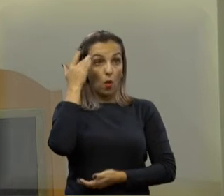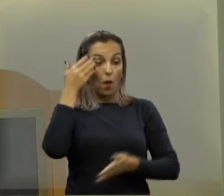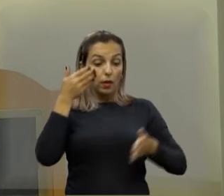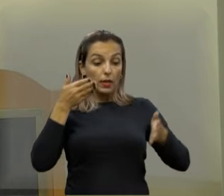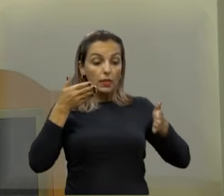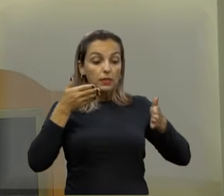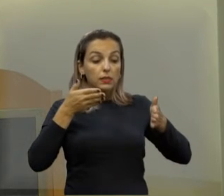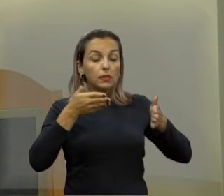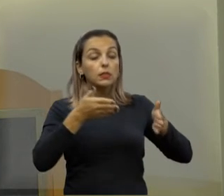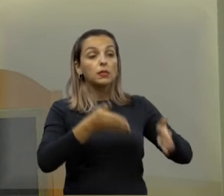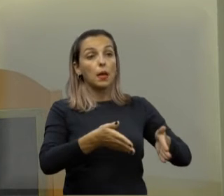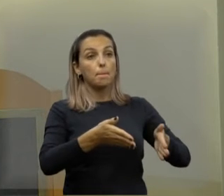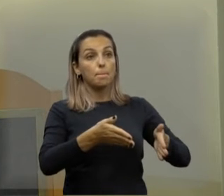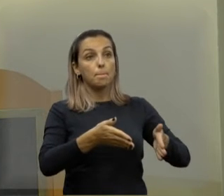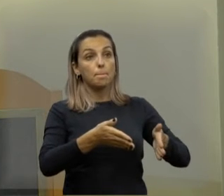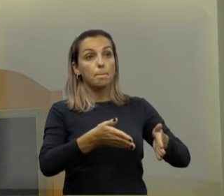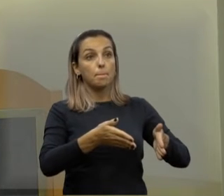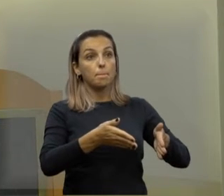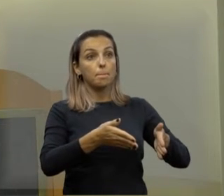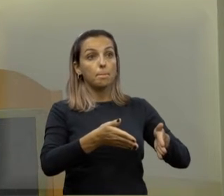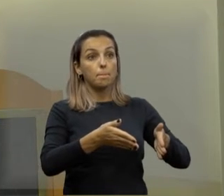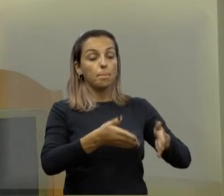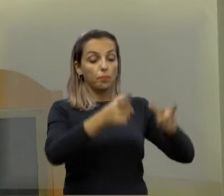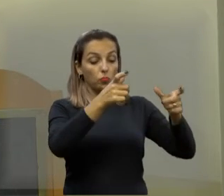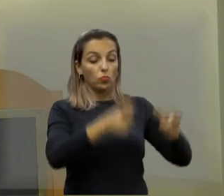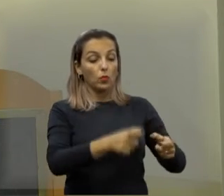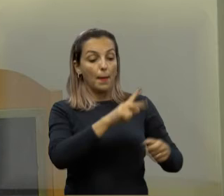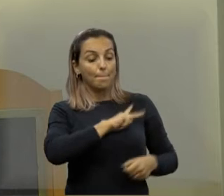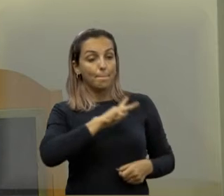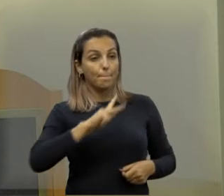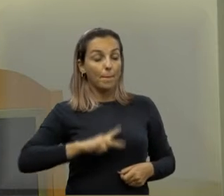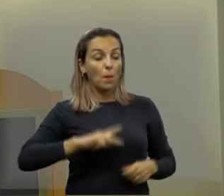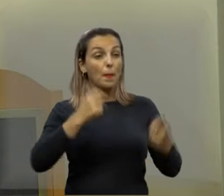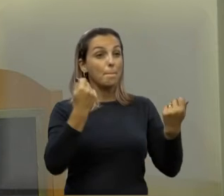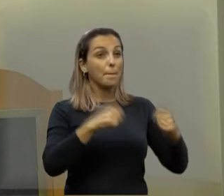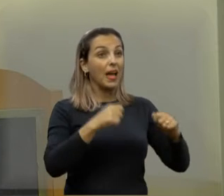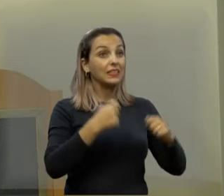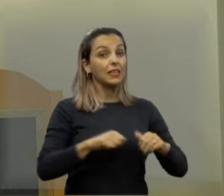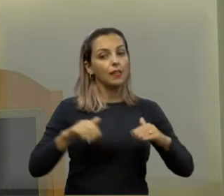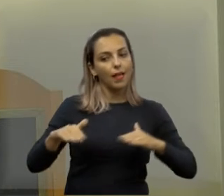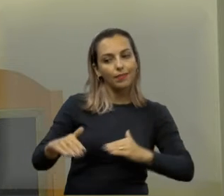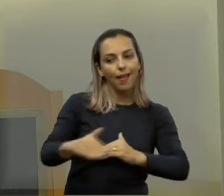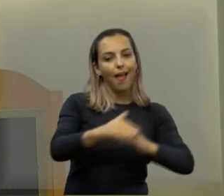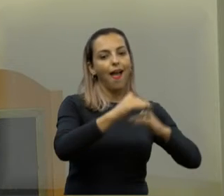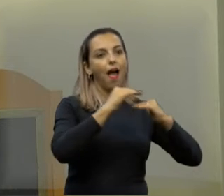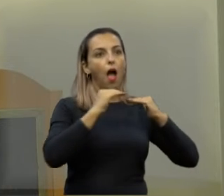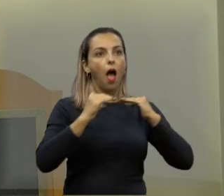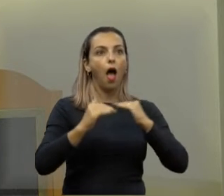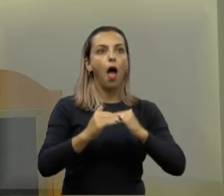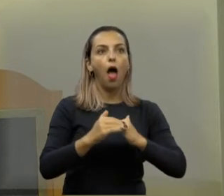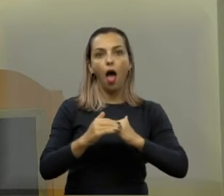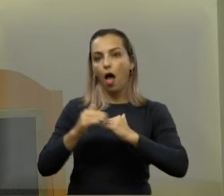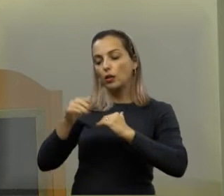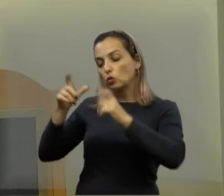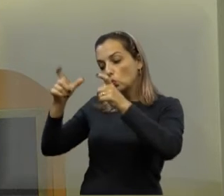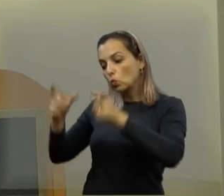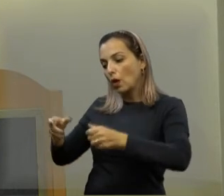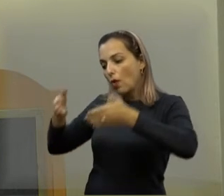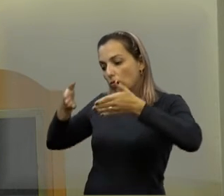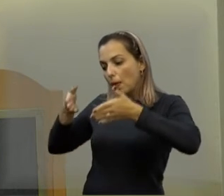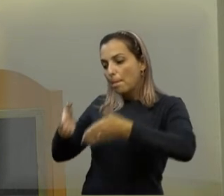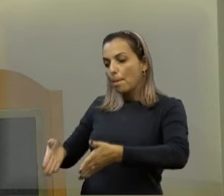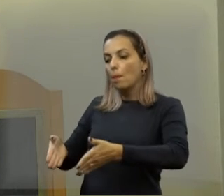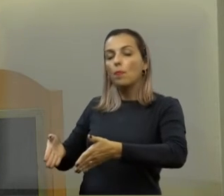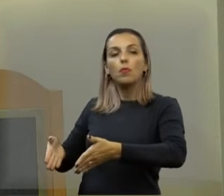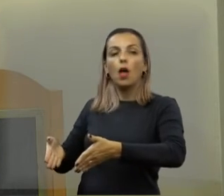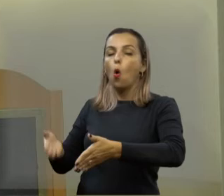sepultada no cemitério público ela tem que ter as mesmas a mesma dignidade as mesmas condições do que a do que aquele que